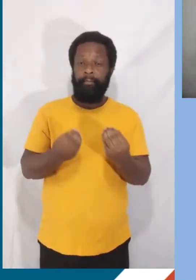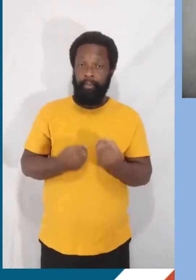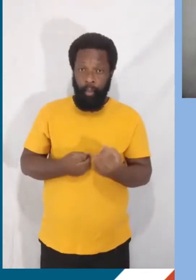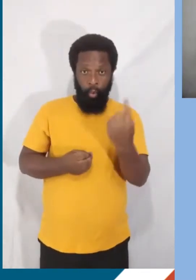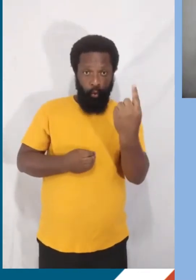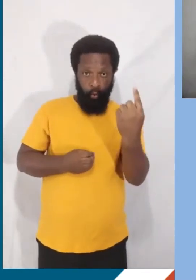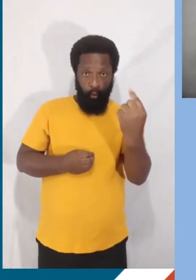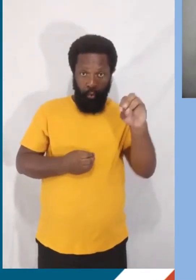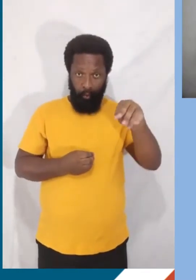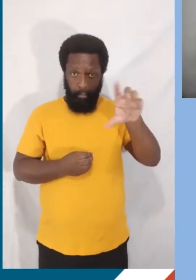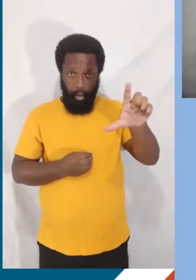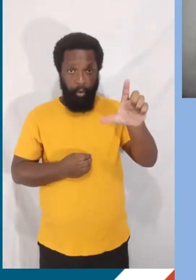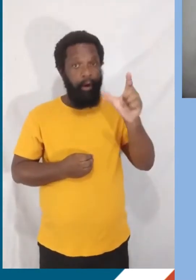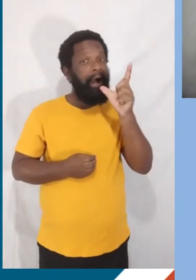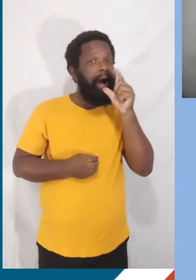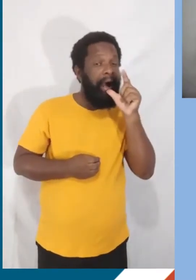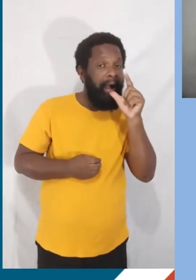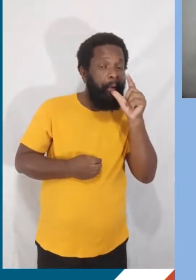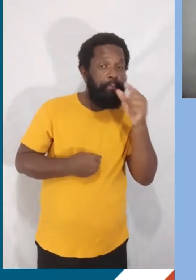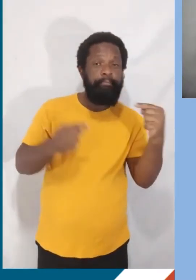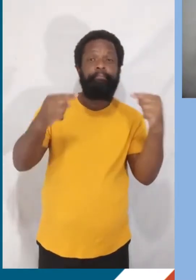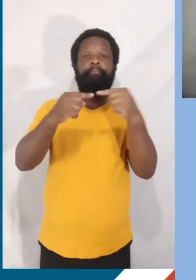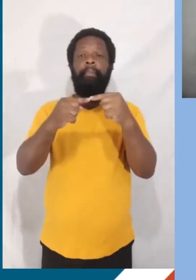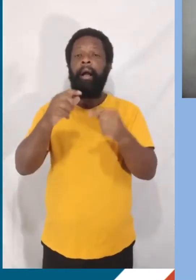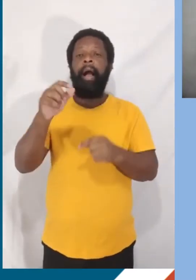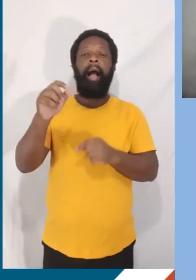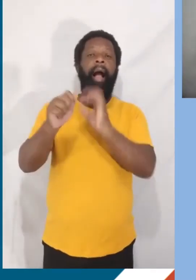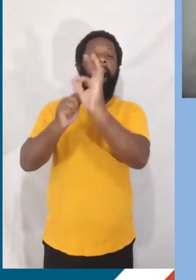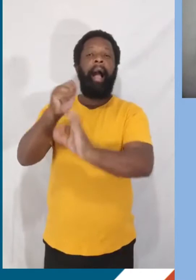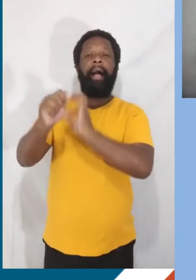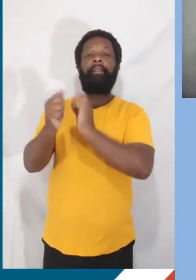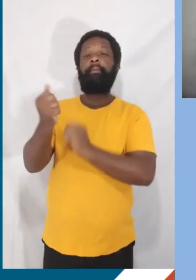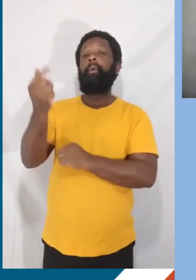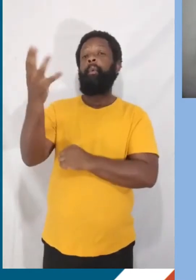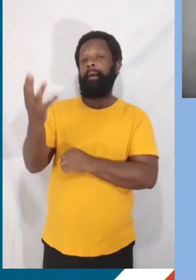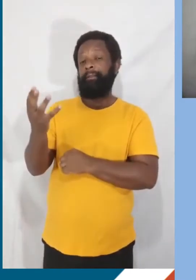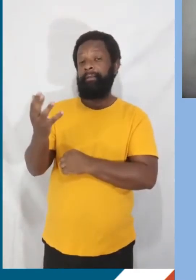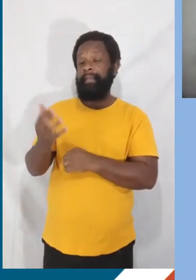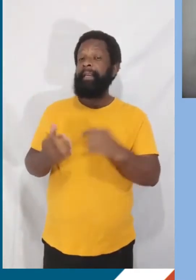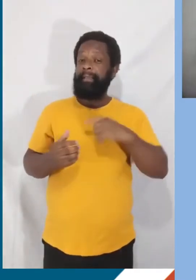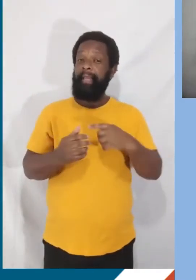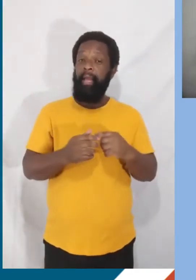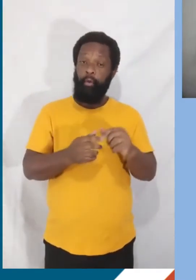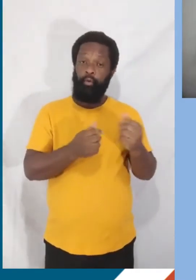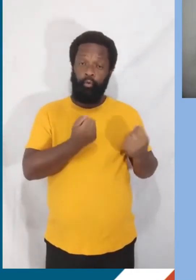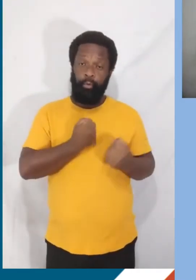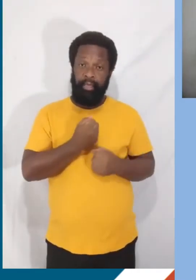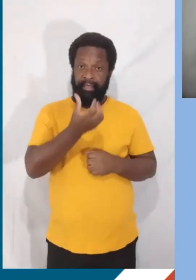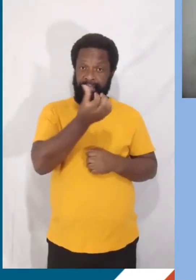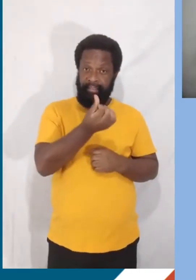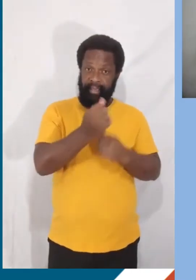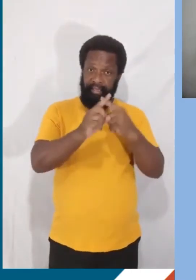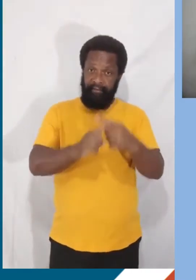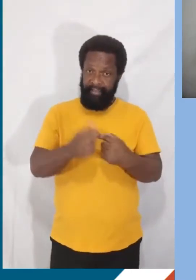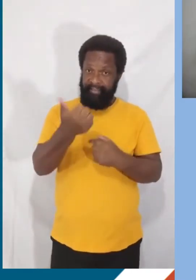fazer o seguinte, a cada 1 mol de água, quantos átomos correspondem? Ora, você tem a constante, que é 6 vezes 10 a